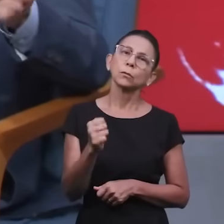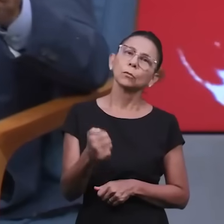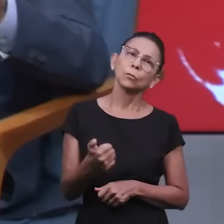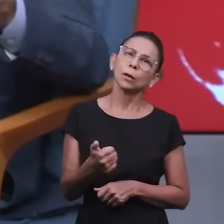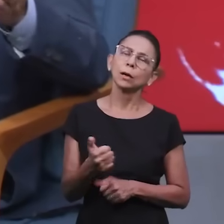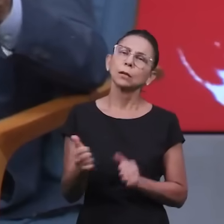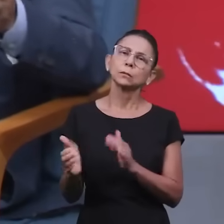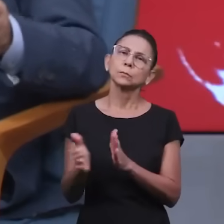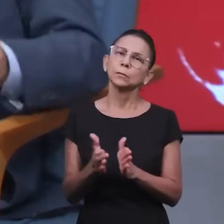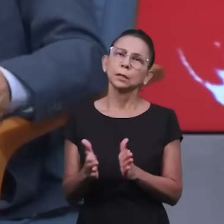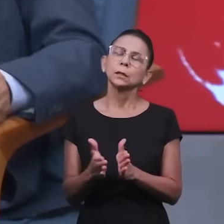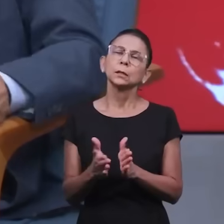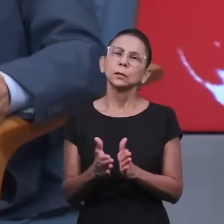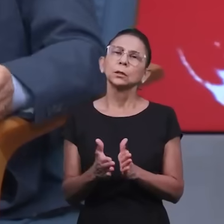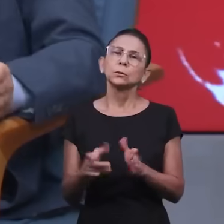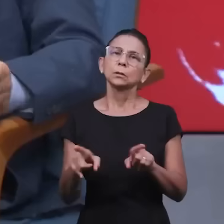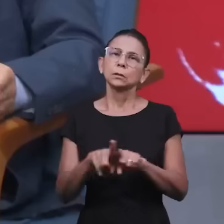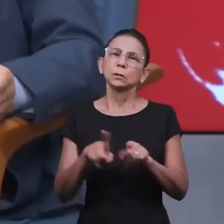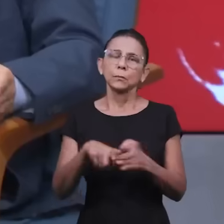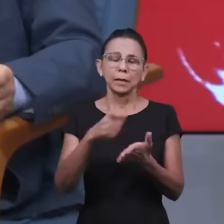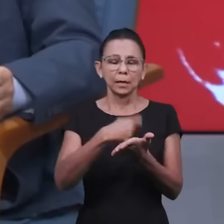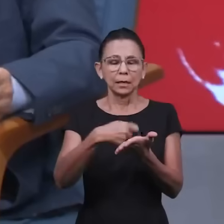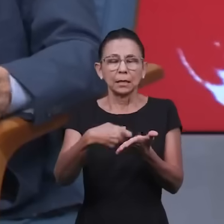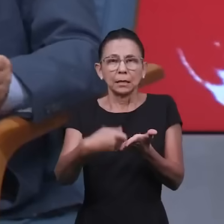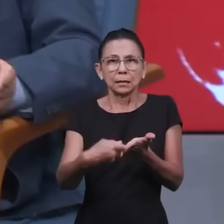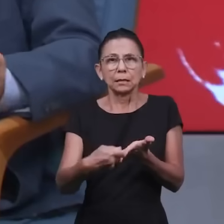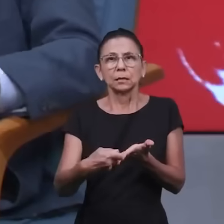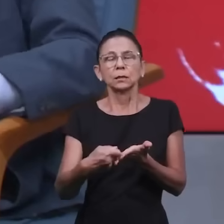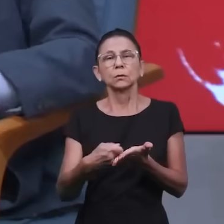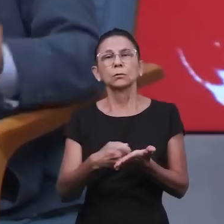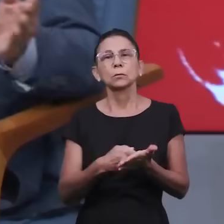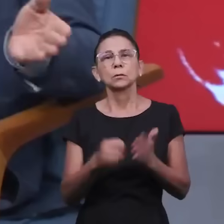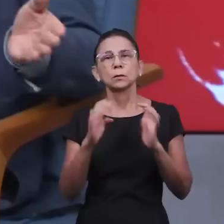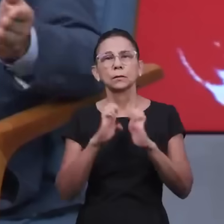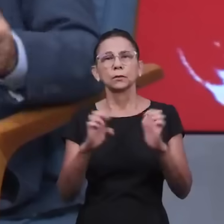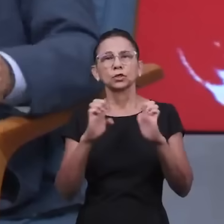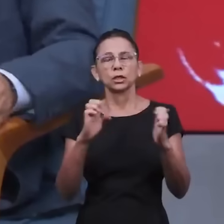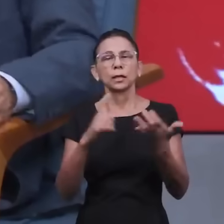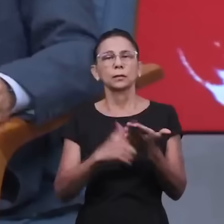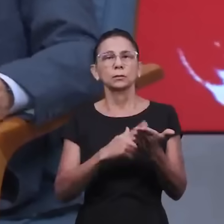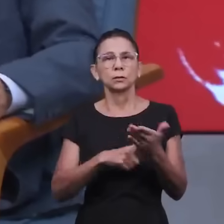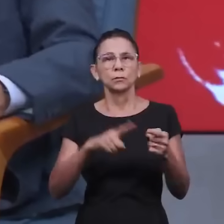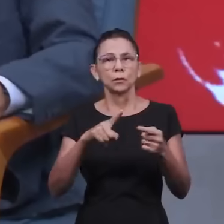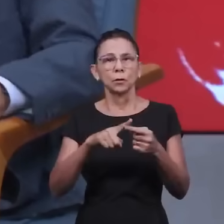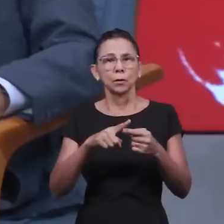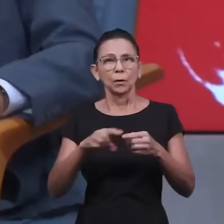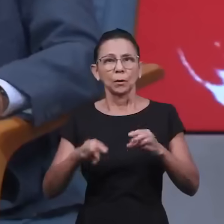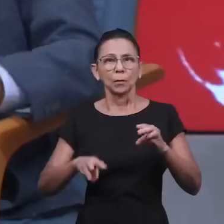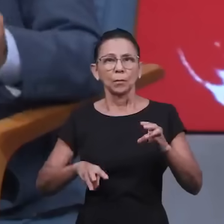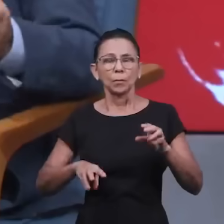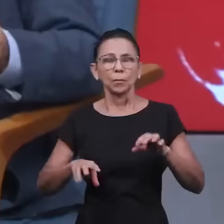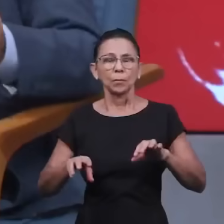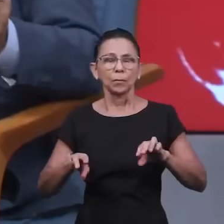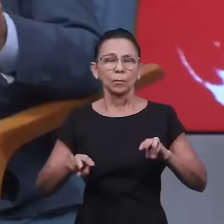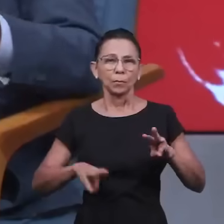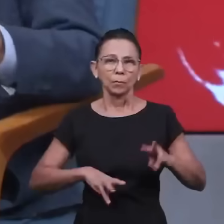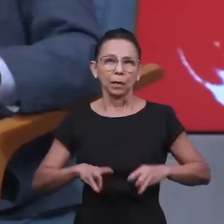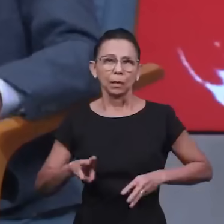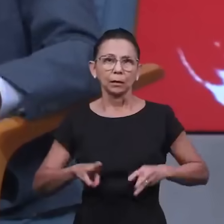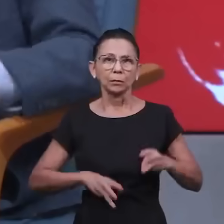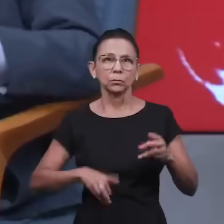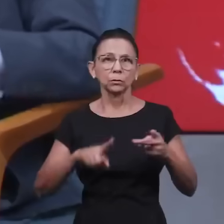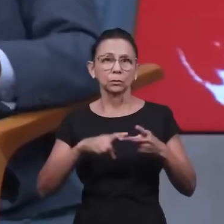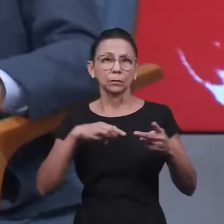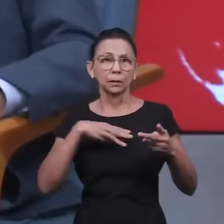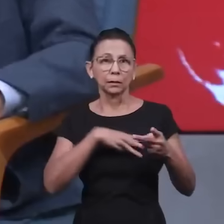praticamente quase na mesma época que foram escritos os evangelhos. Os outros evangelhos, o primeiro foi o de Marcos, depois Mateus, o